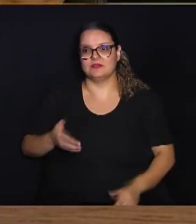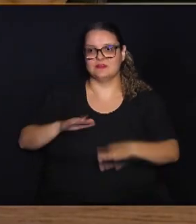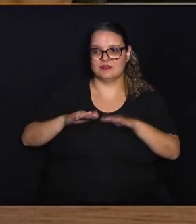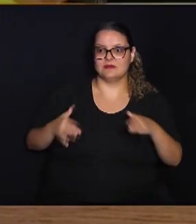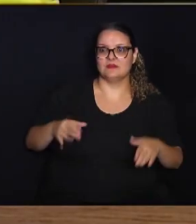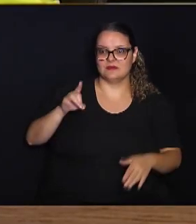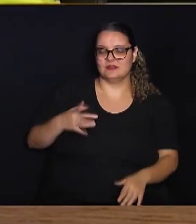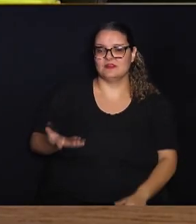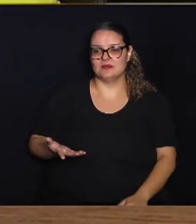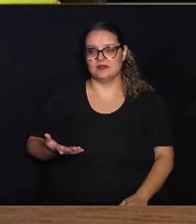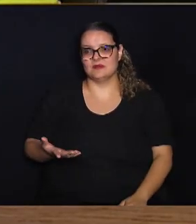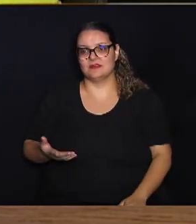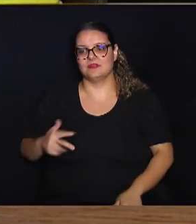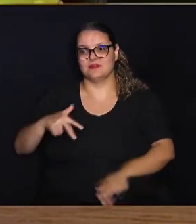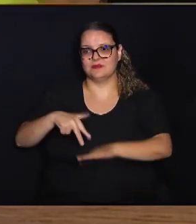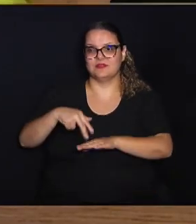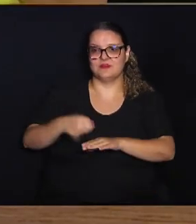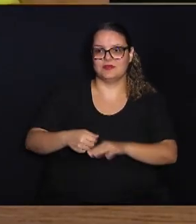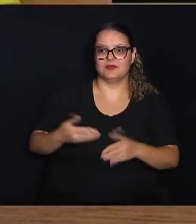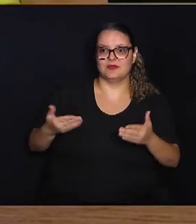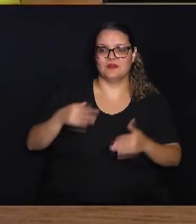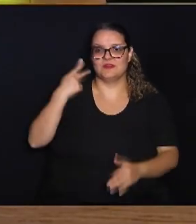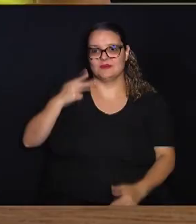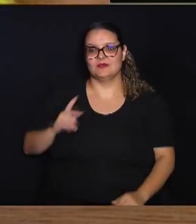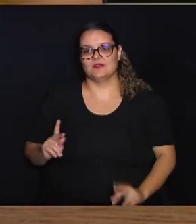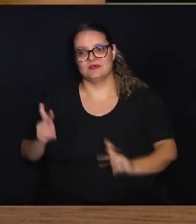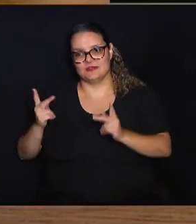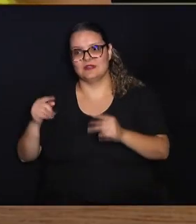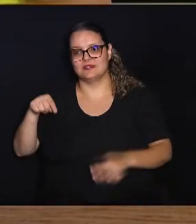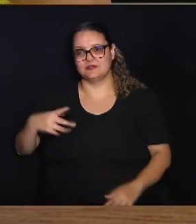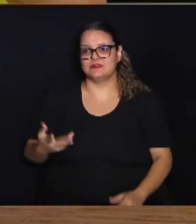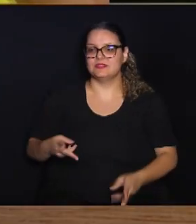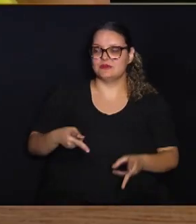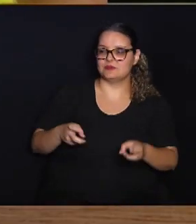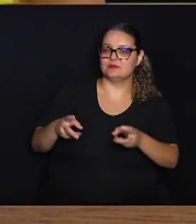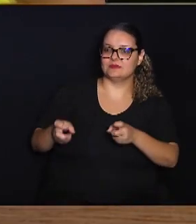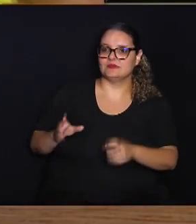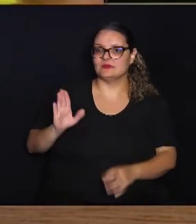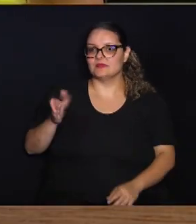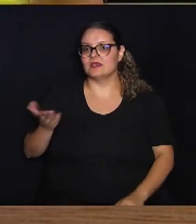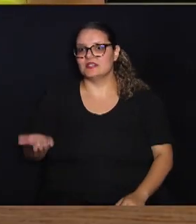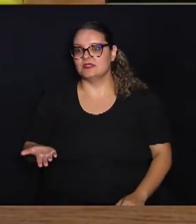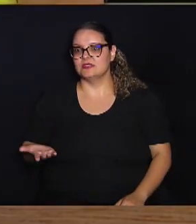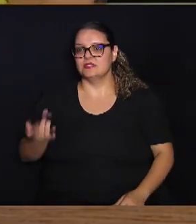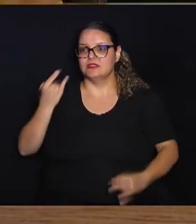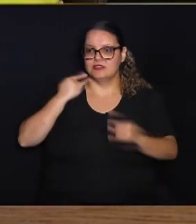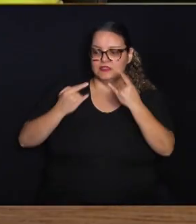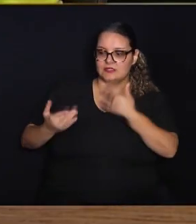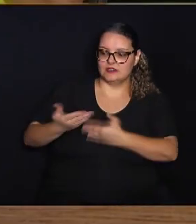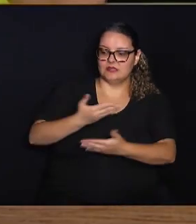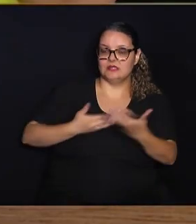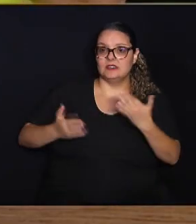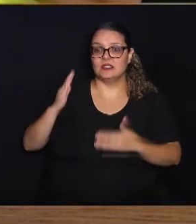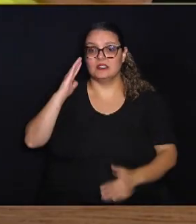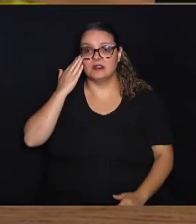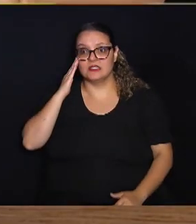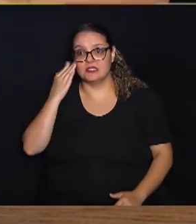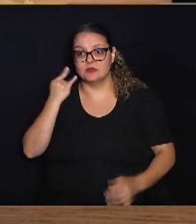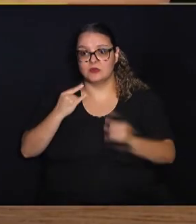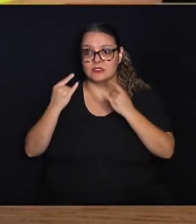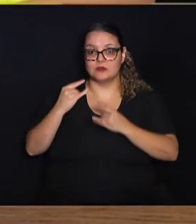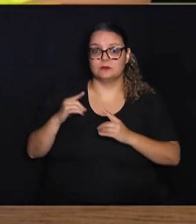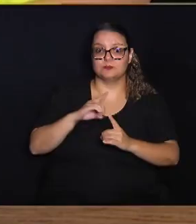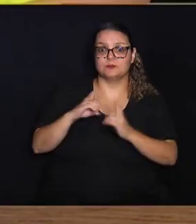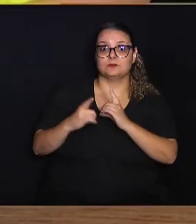diretora ou mesmo na tribuna, hoje está o vereador eleito tal aqui. A gente percebe que já é esse interesse deles entenderem como funciona a dinâmica,